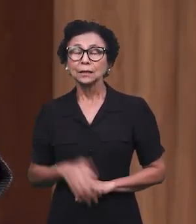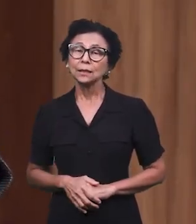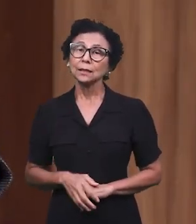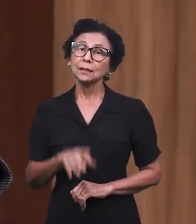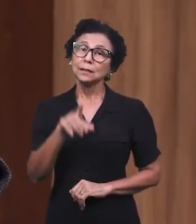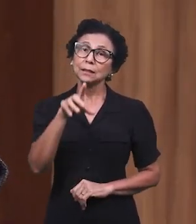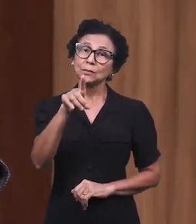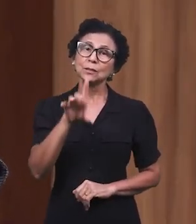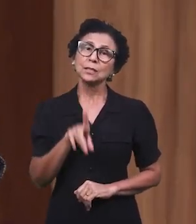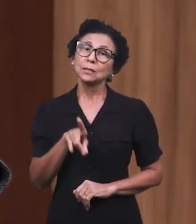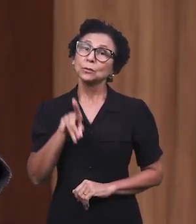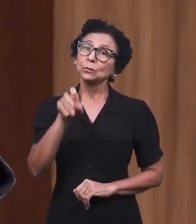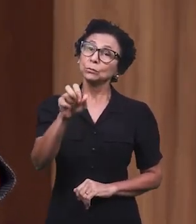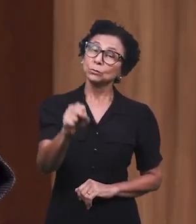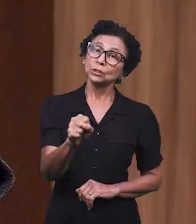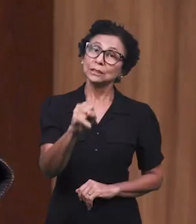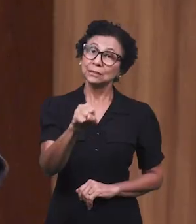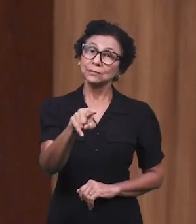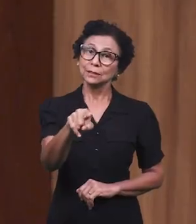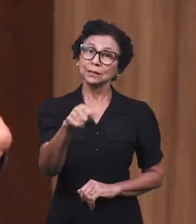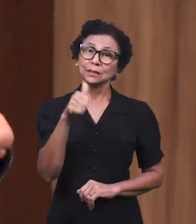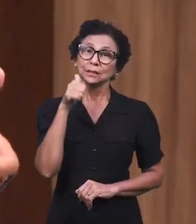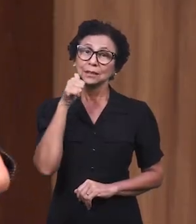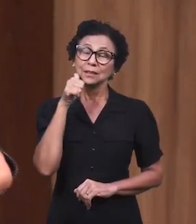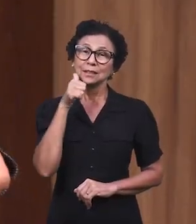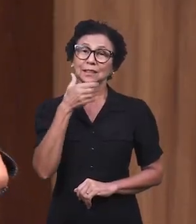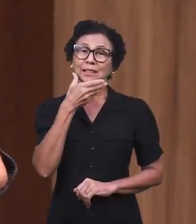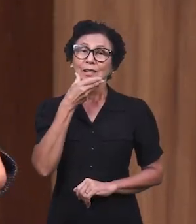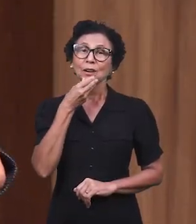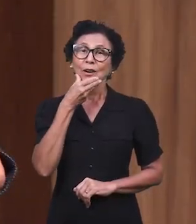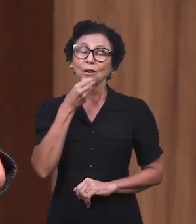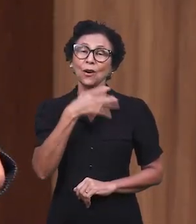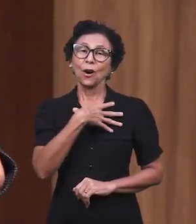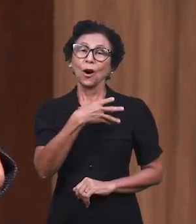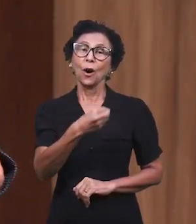sabe, se você tem filho homem, você vai ter sogra.